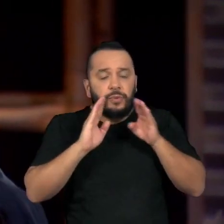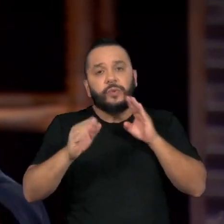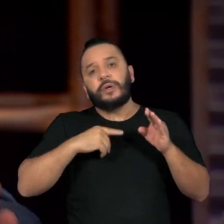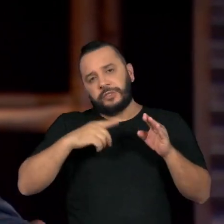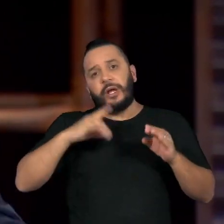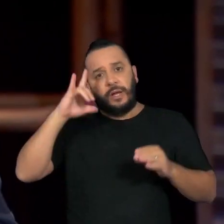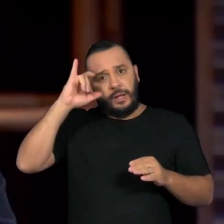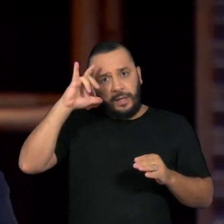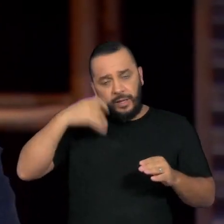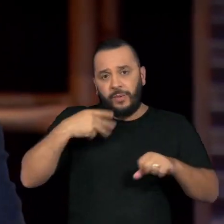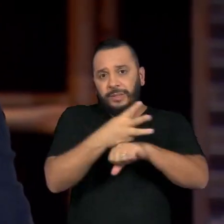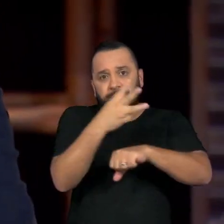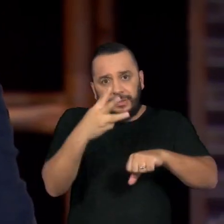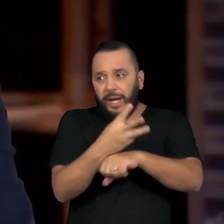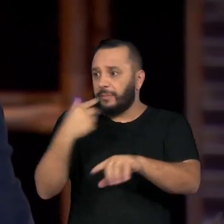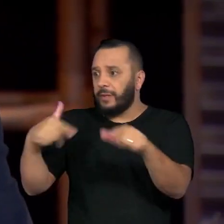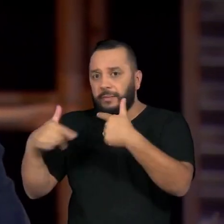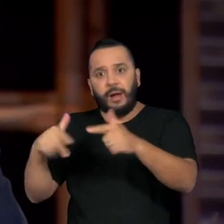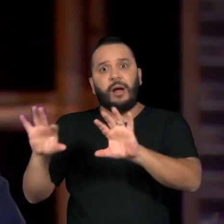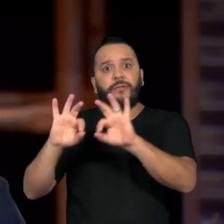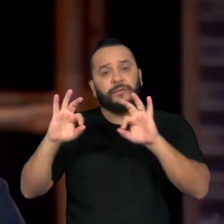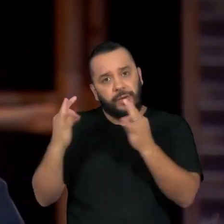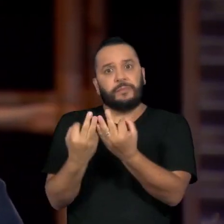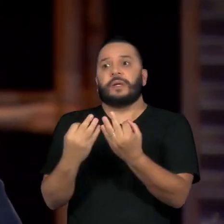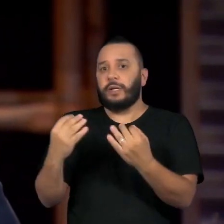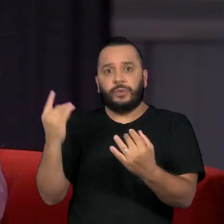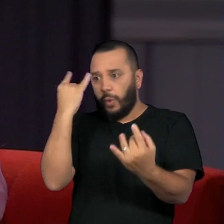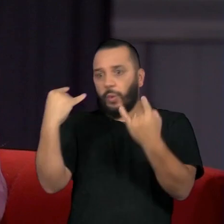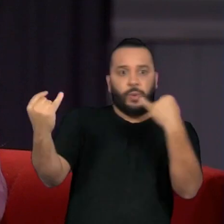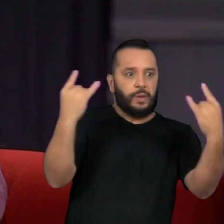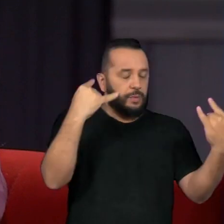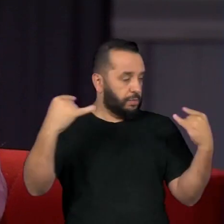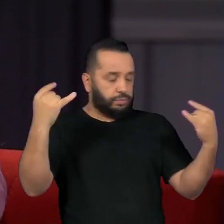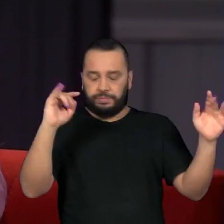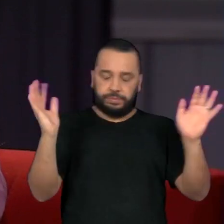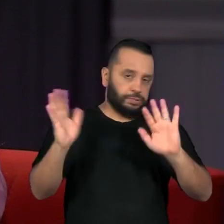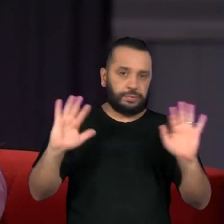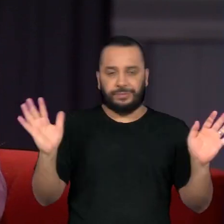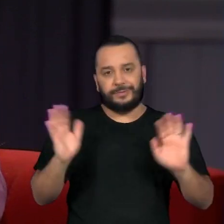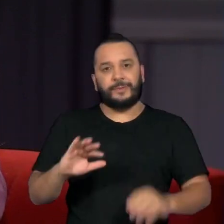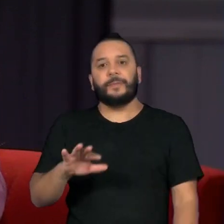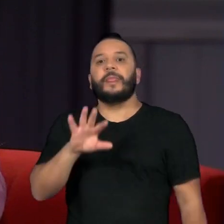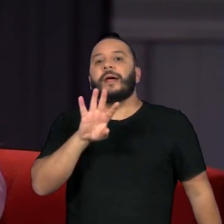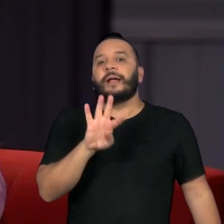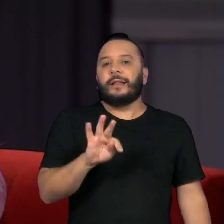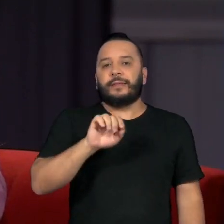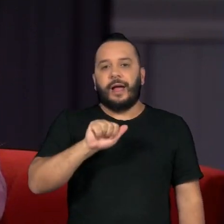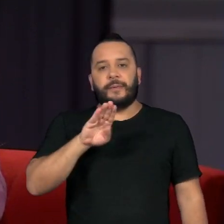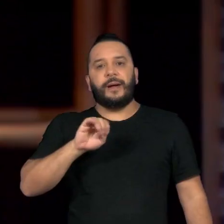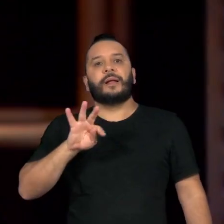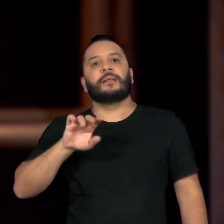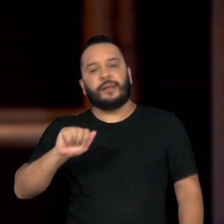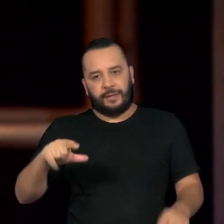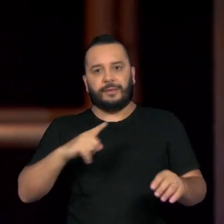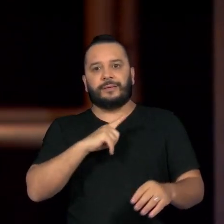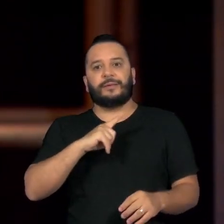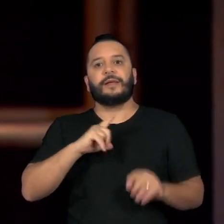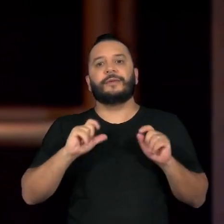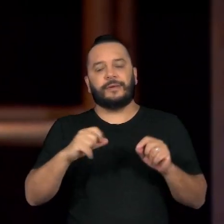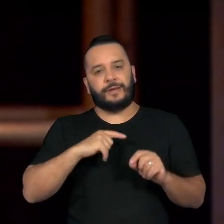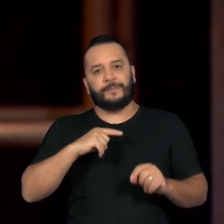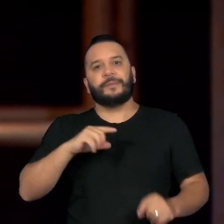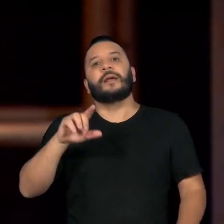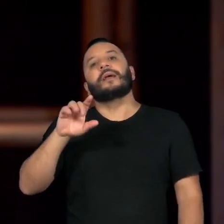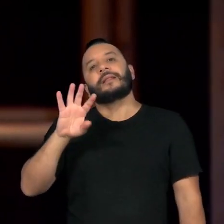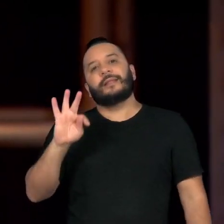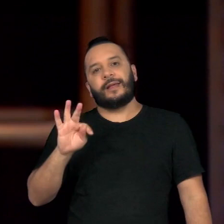trabalho, família. A minha convidada, a Tabata Cristine, ela tem TDAH, transtorno do déficit